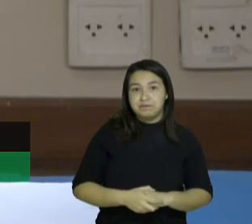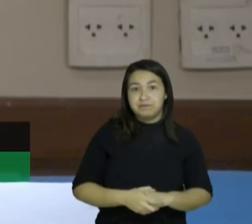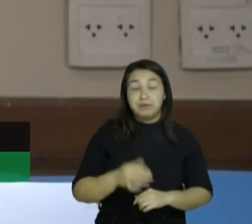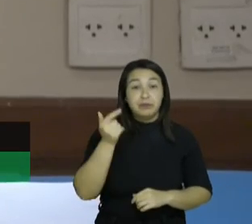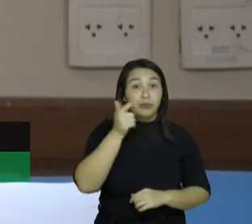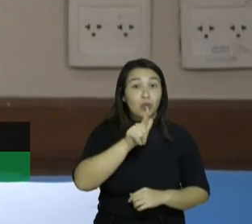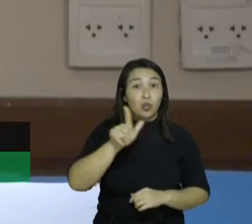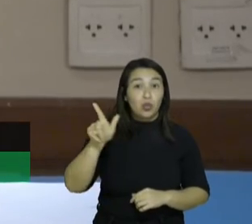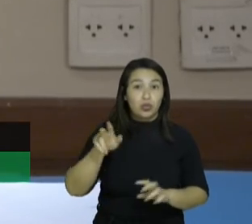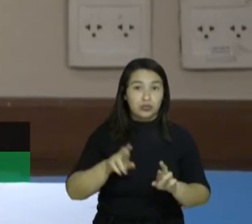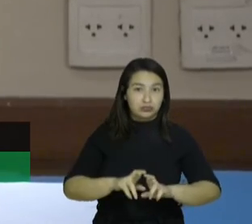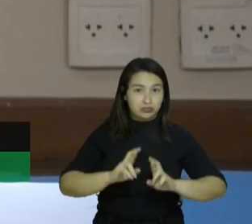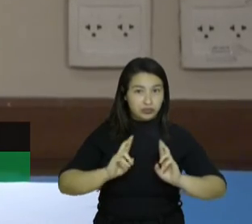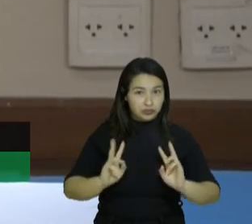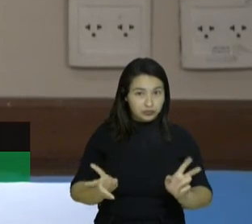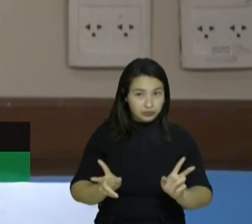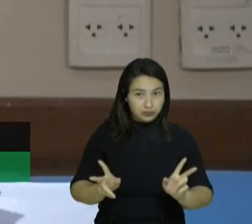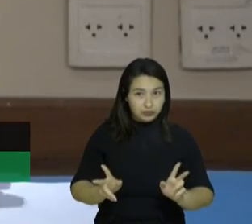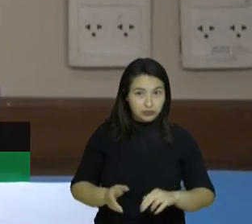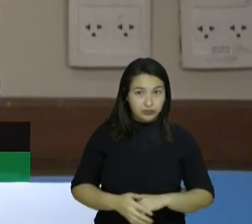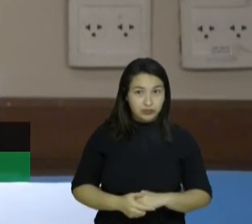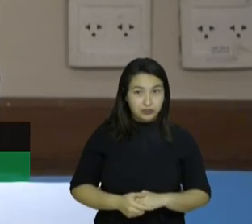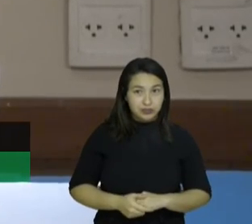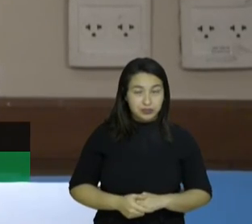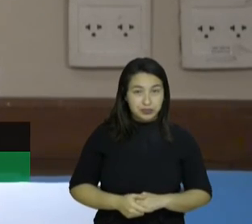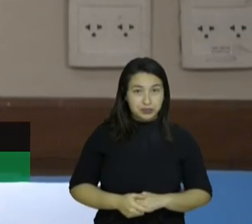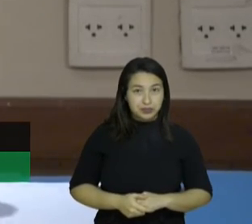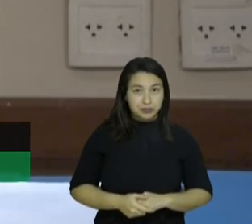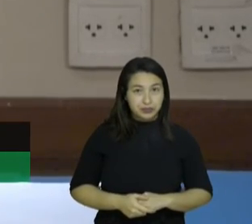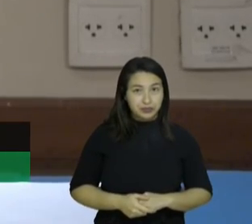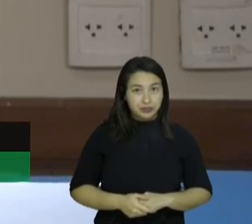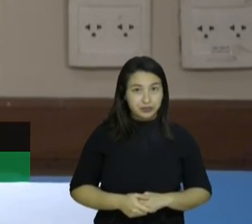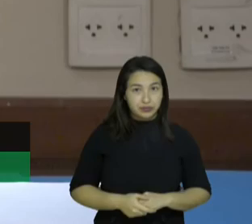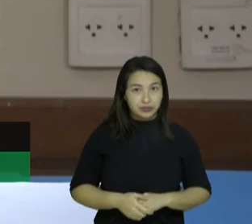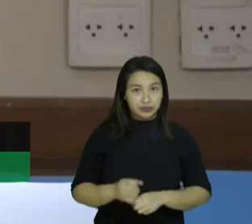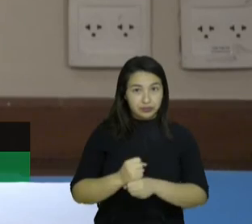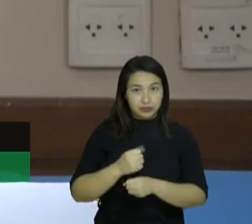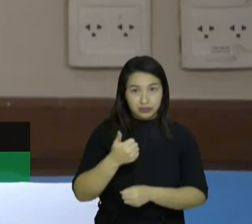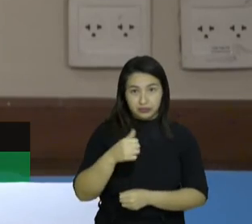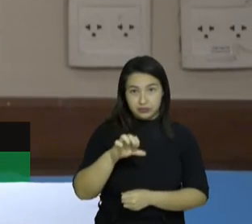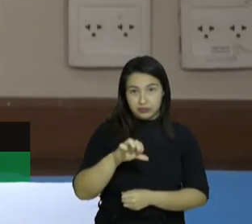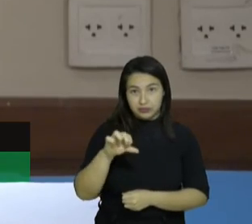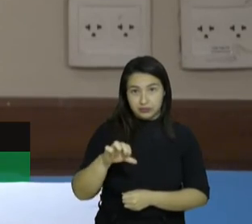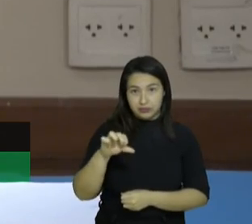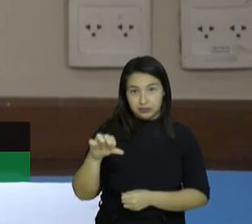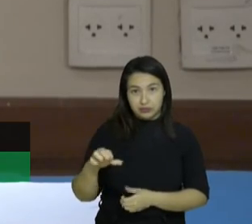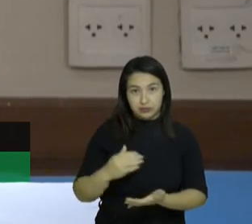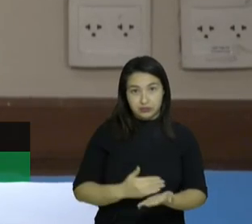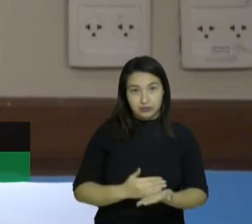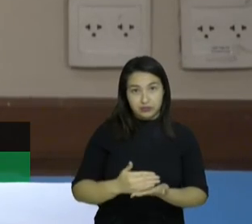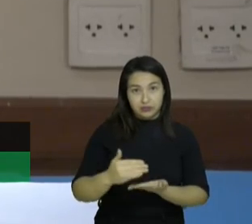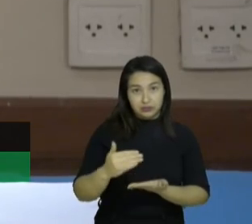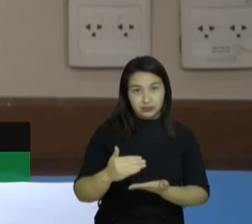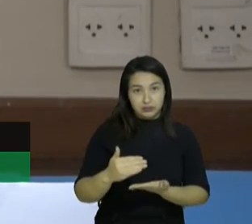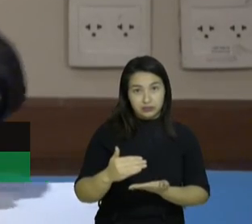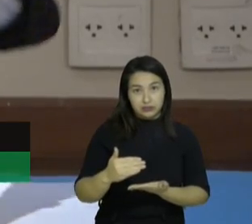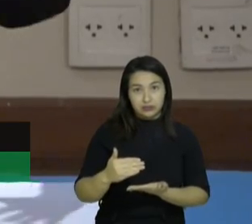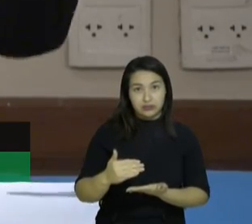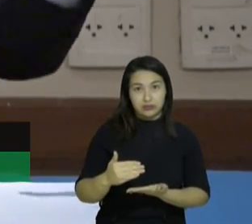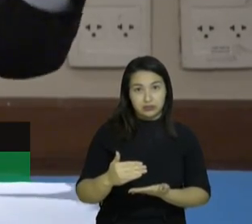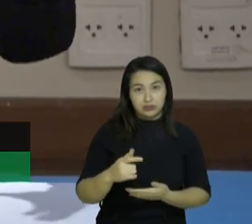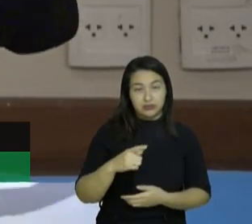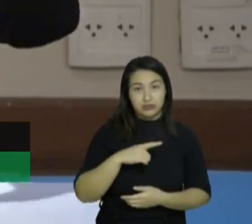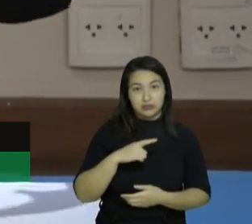diferença que eu gostaria de colocar aqui é que H em 1999 Quando se inicia havia aí uma